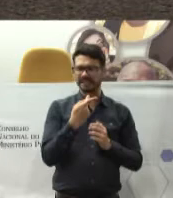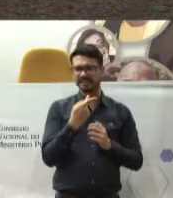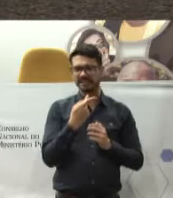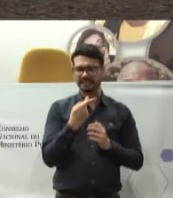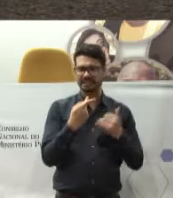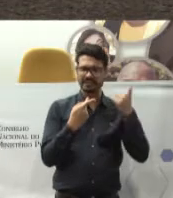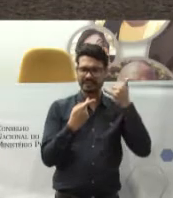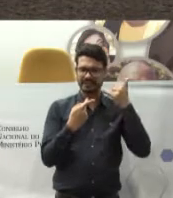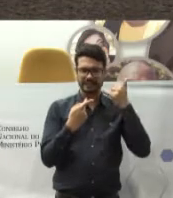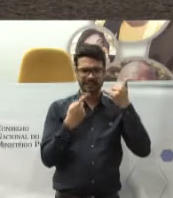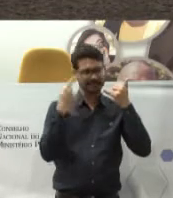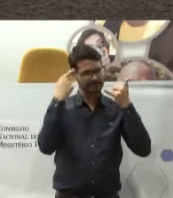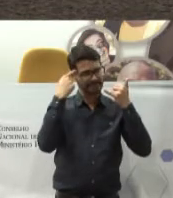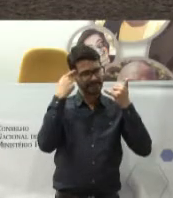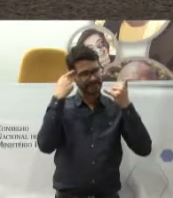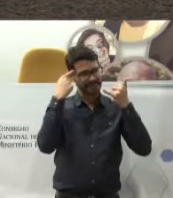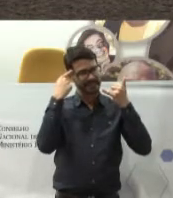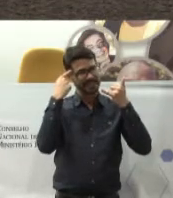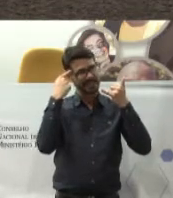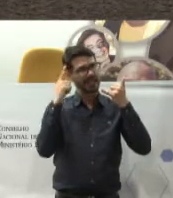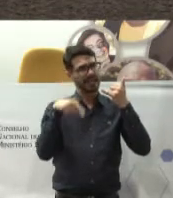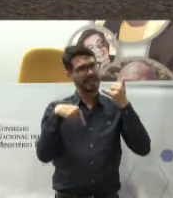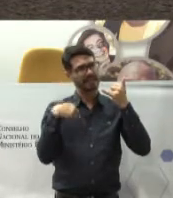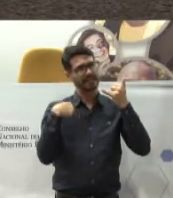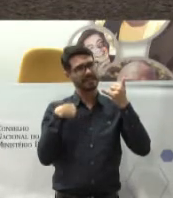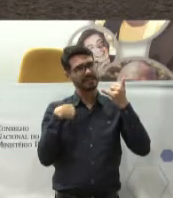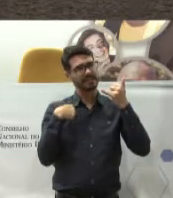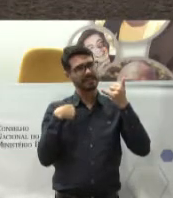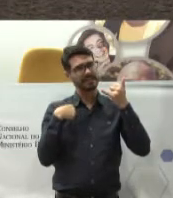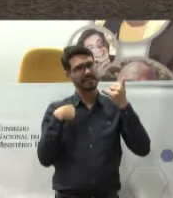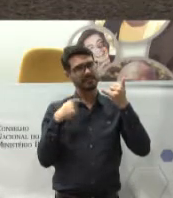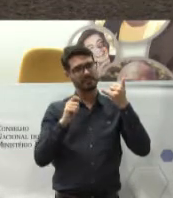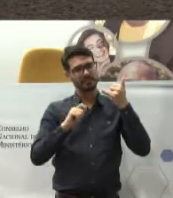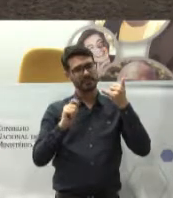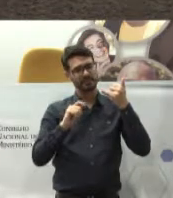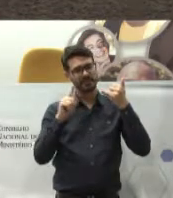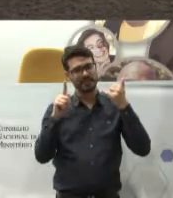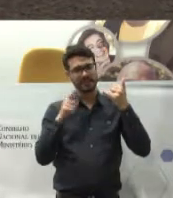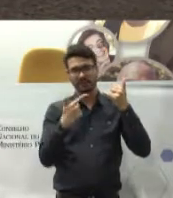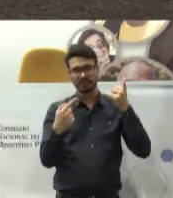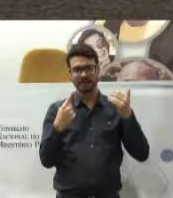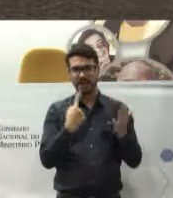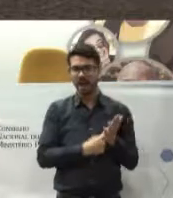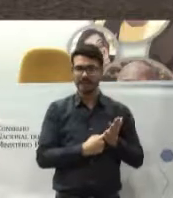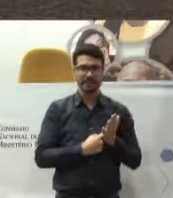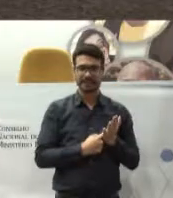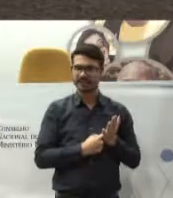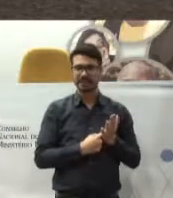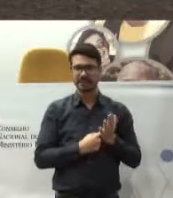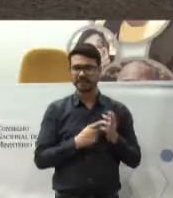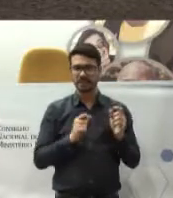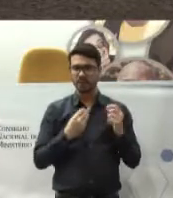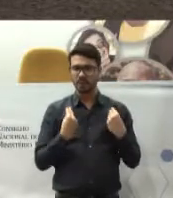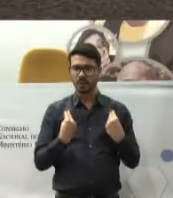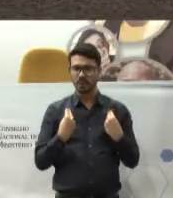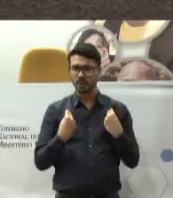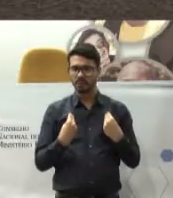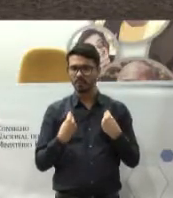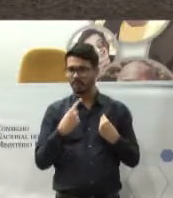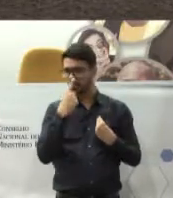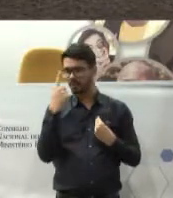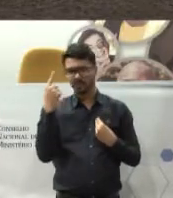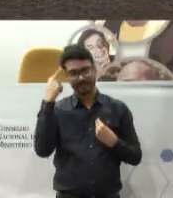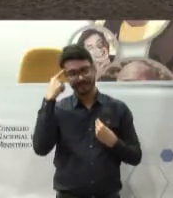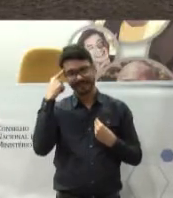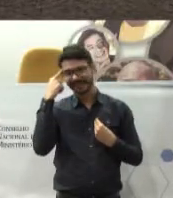telefone já tinha sido desligado, e eu olhei para trás e as pontes estavam queimadas. Eu não tinha jeito, eu tinha que continuar nessa linha do que havia aí, por mim